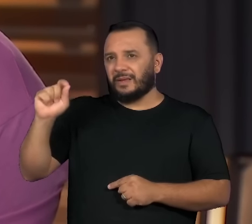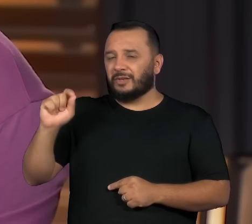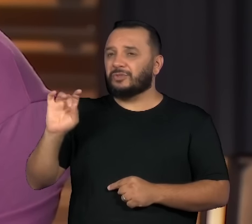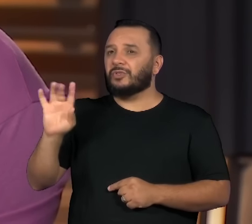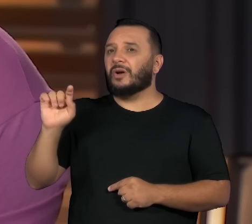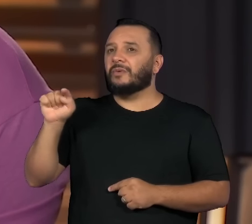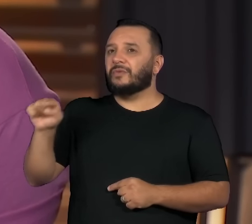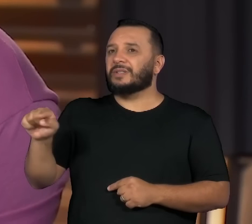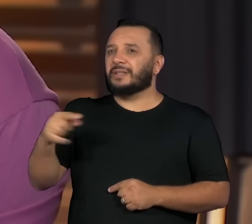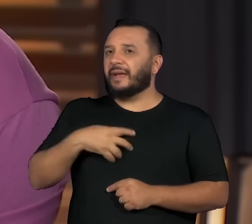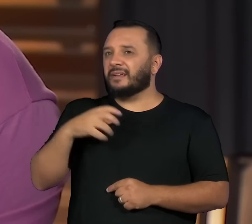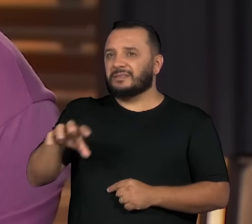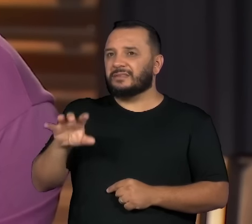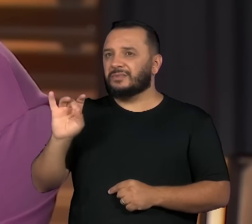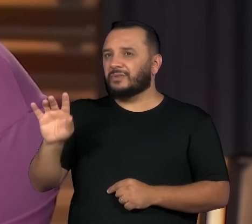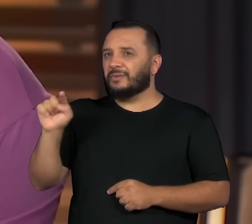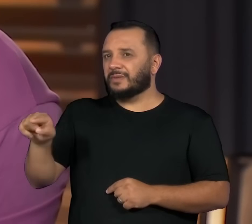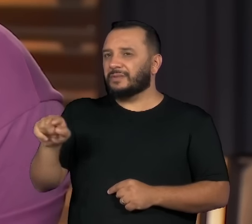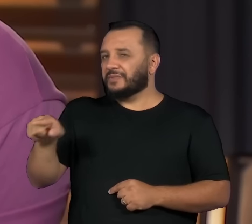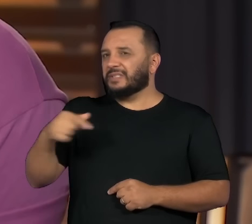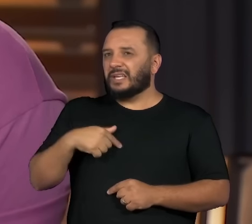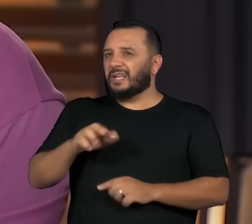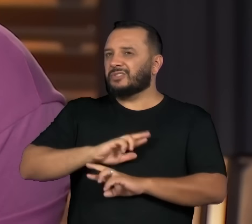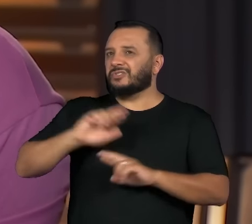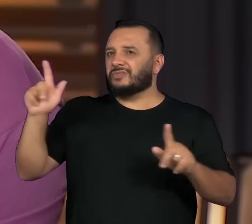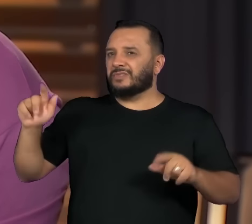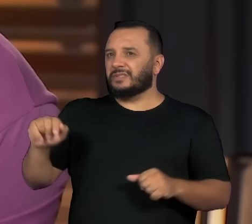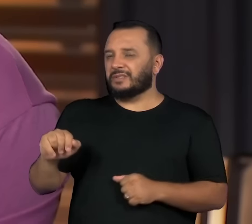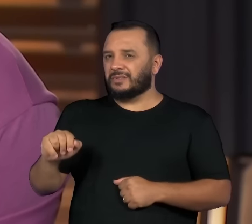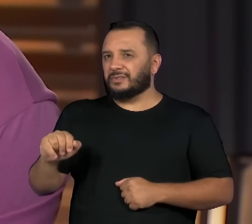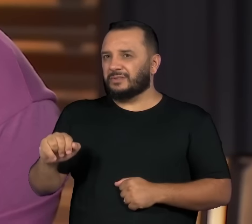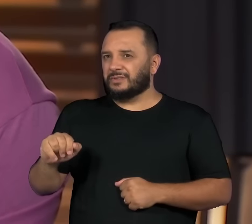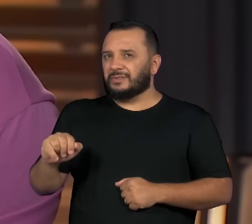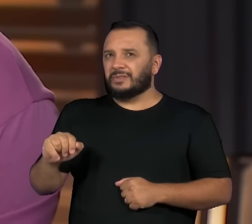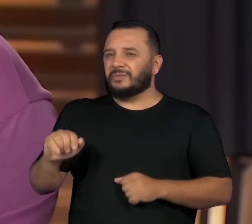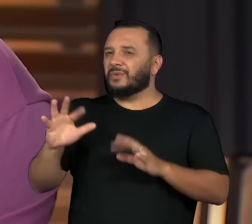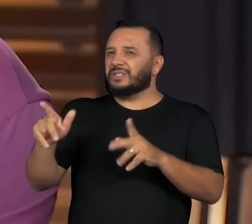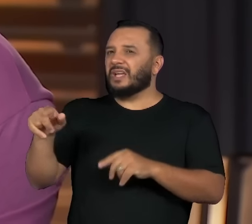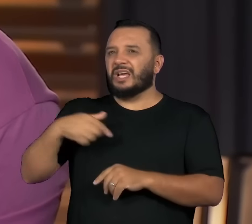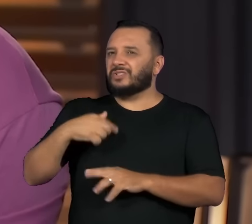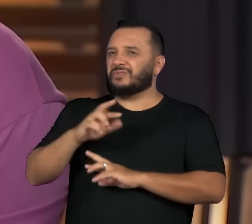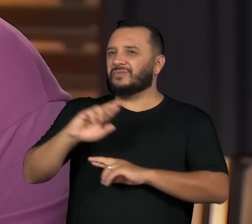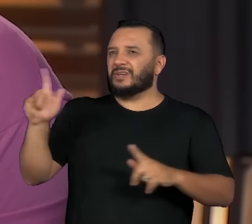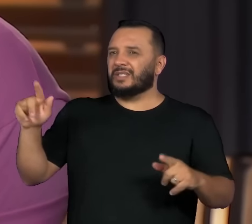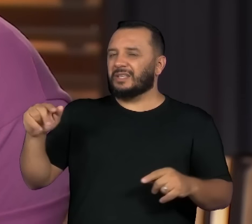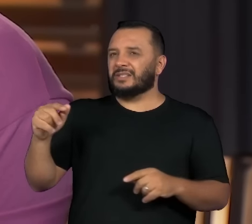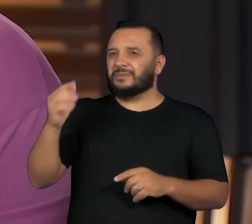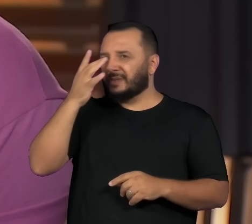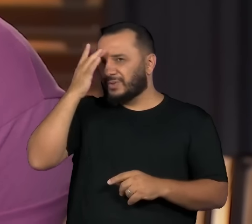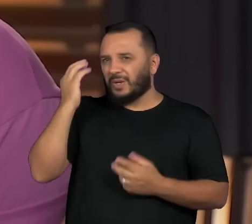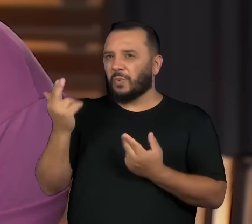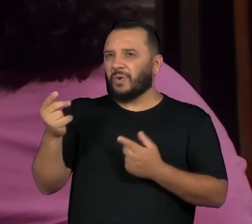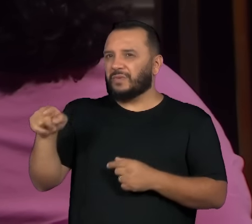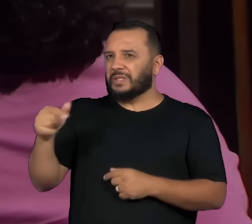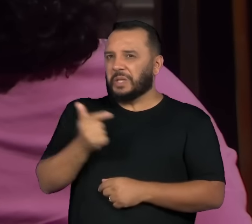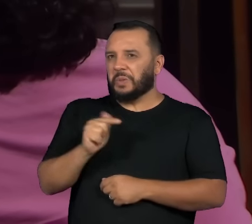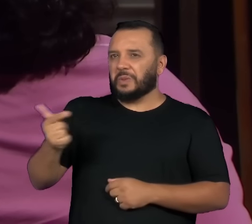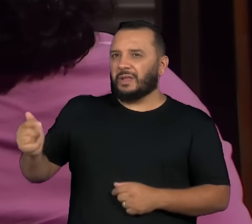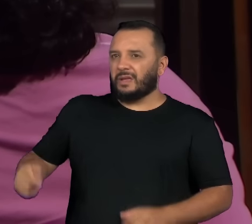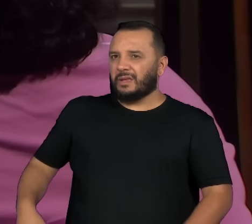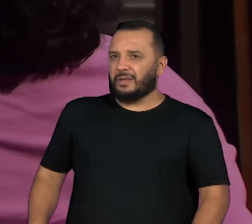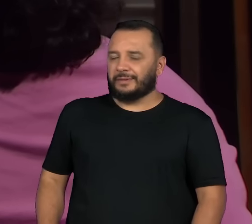você é assim. Você é esquisita. Aí vem todo mundo diz, você é esquisita. Você é esquisita. Ninguém é desse jeito. E